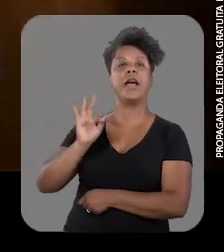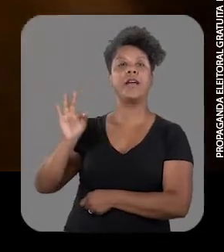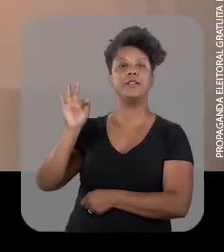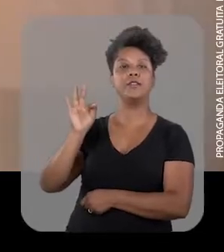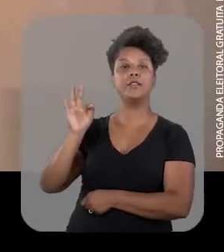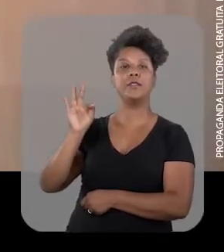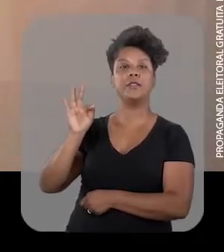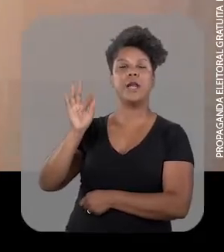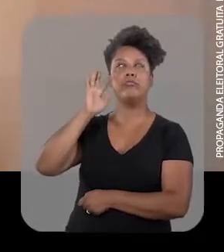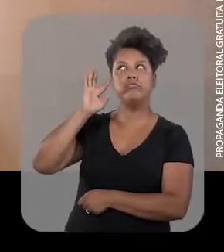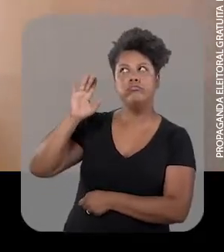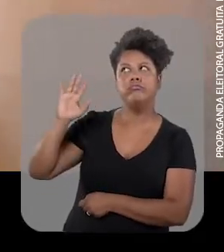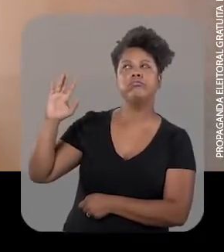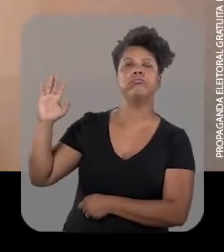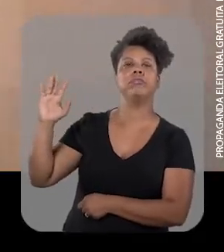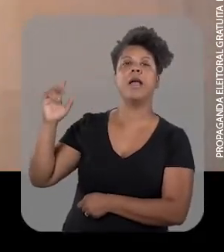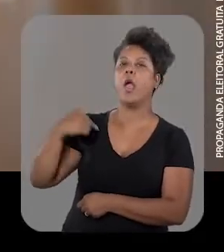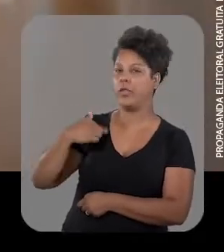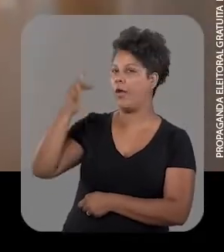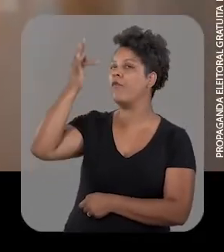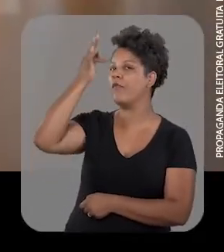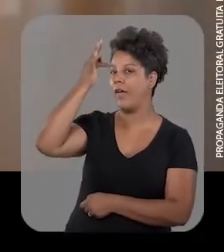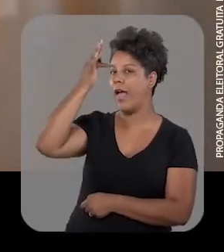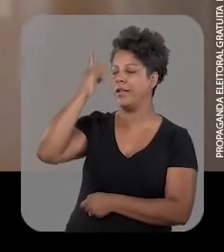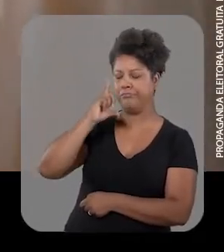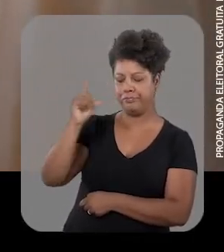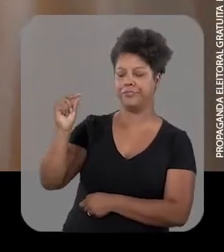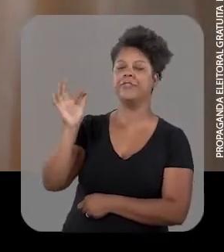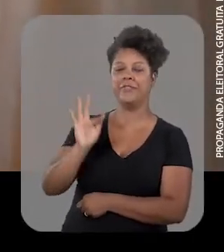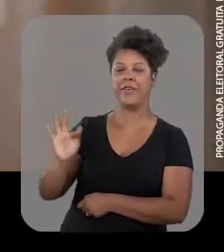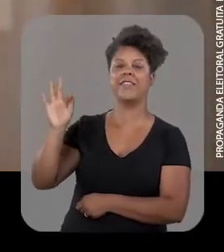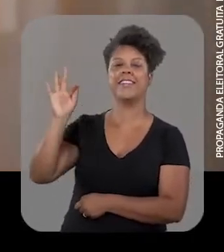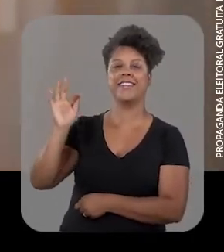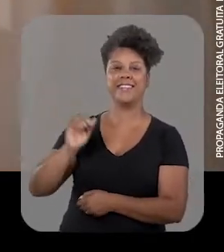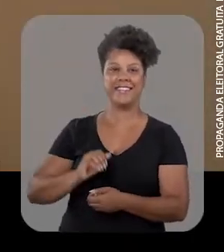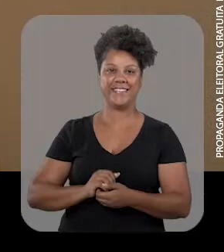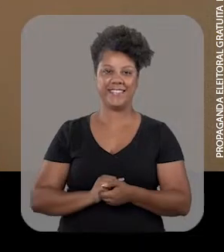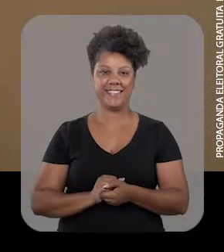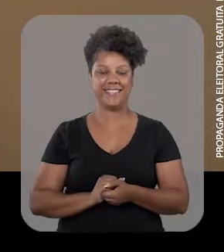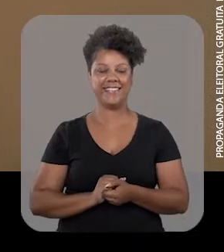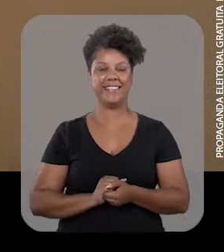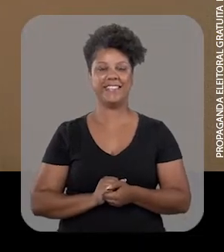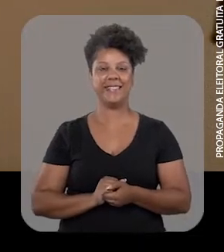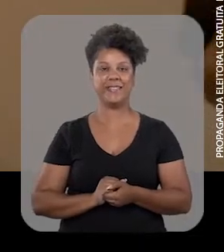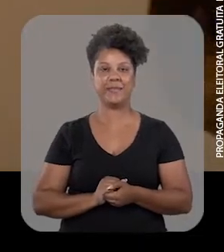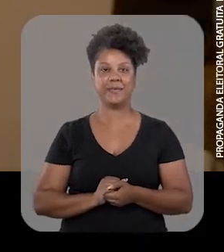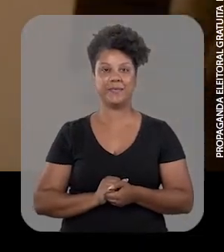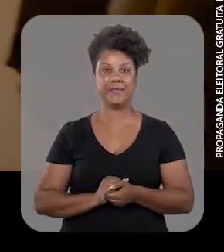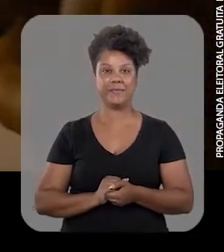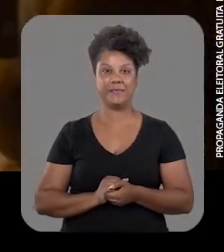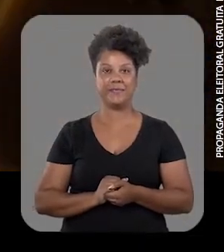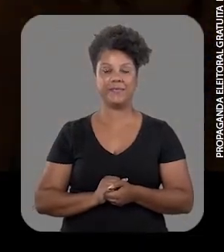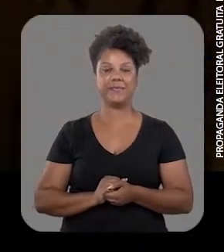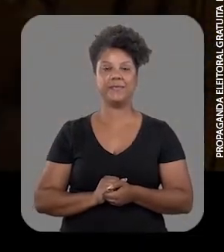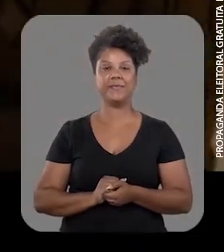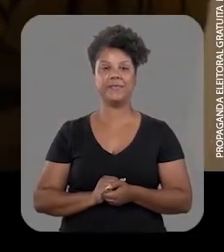e o meu dever é sonhar algo. Com fé em Deus, hein? Partir faculdade.